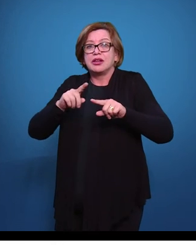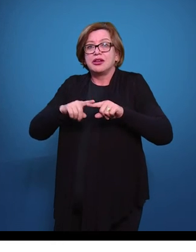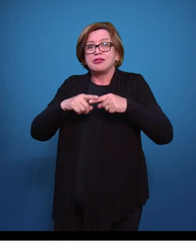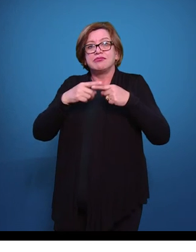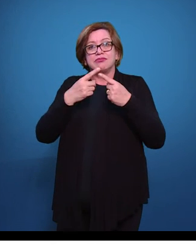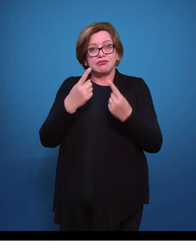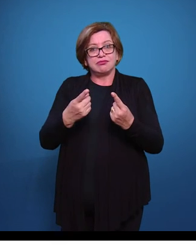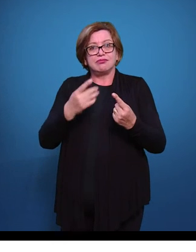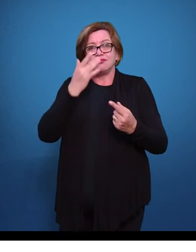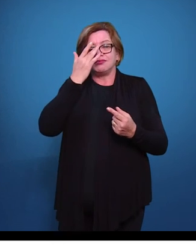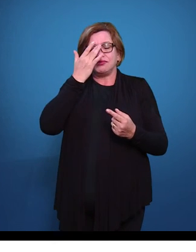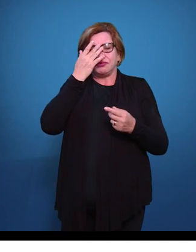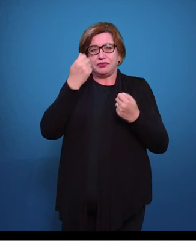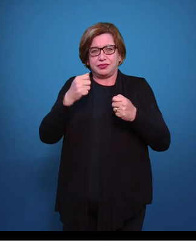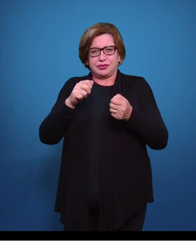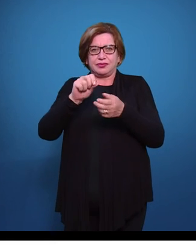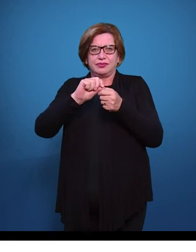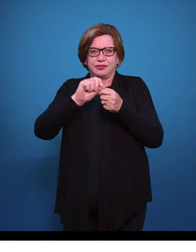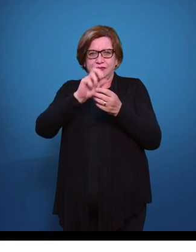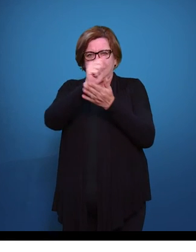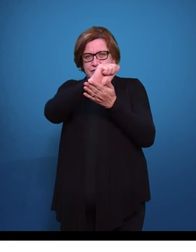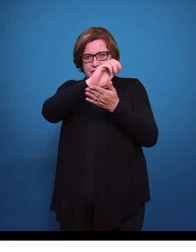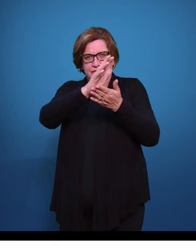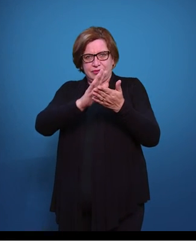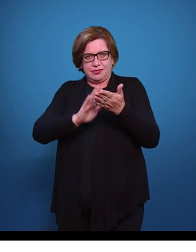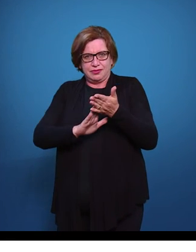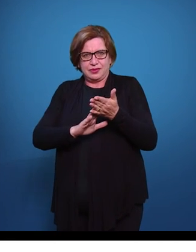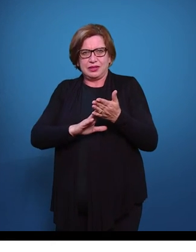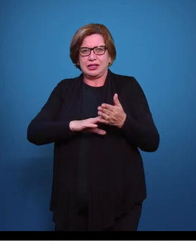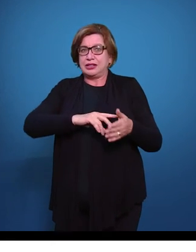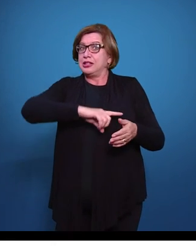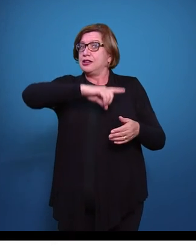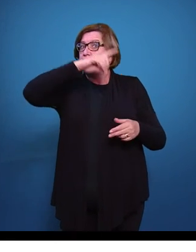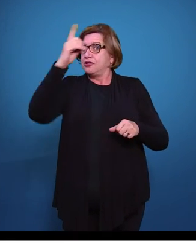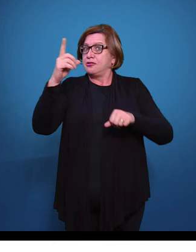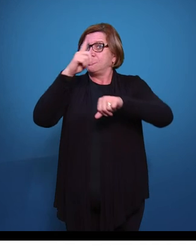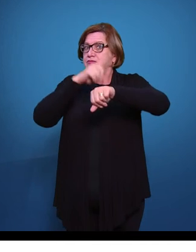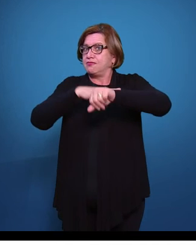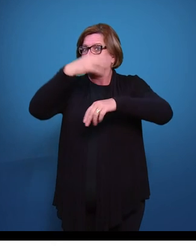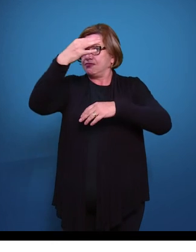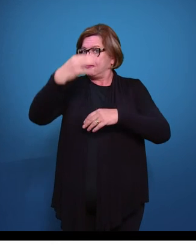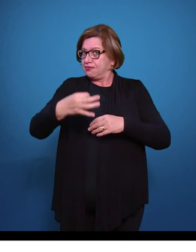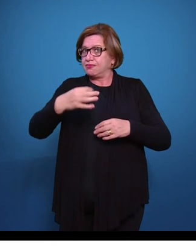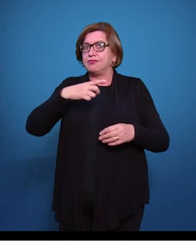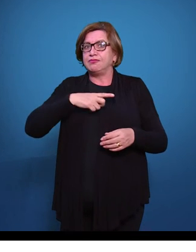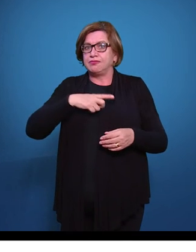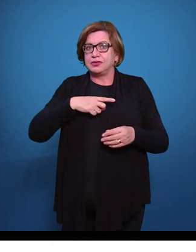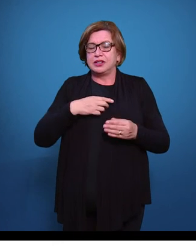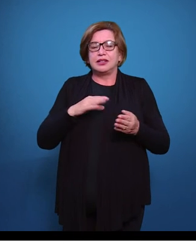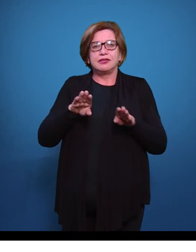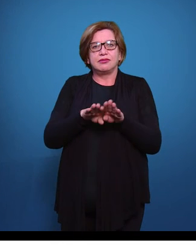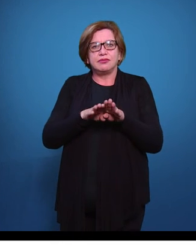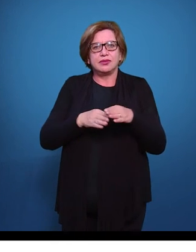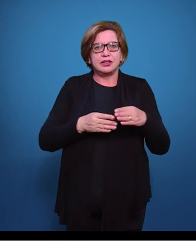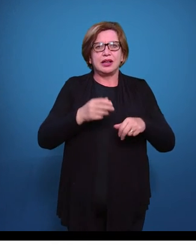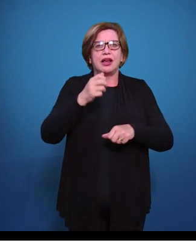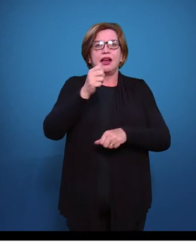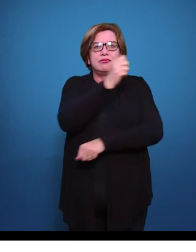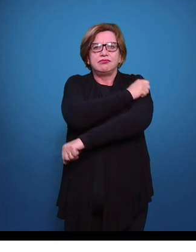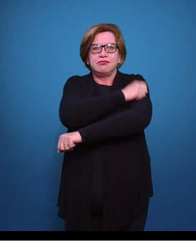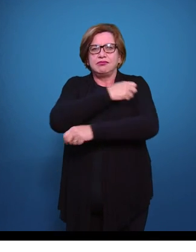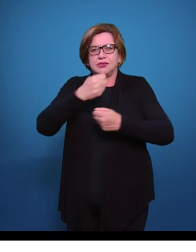que o aluno tenha que cumprir com determinadas atividades que são em dias e horários fixos e também interagir com o grupo